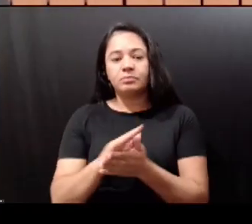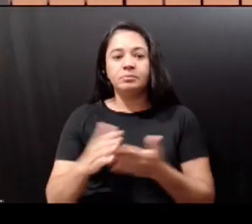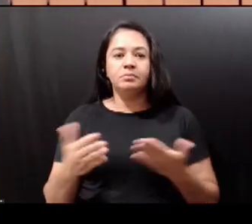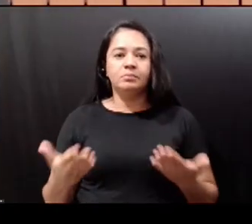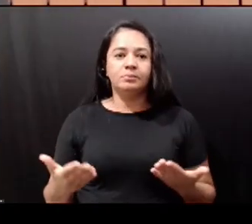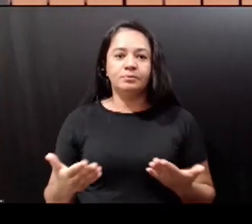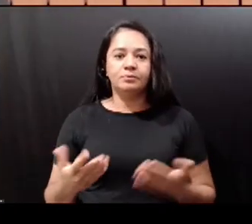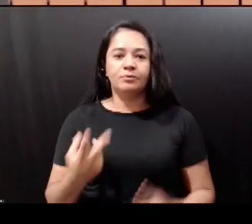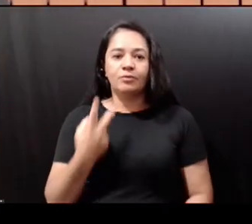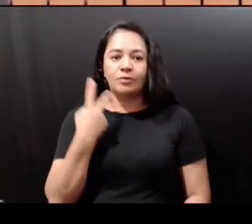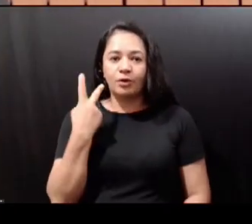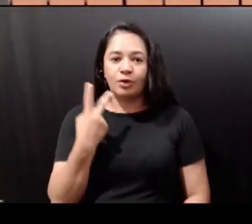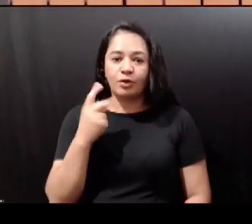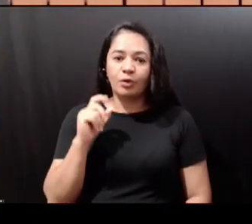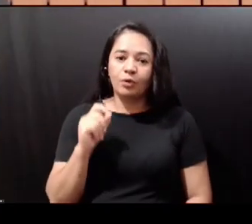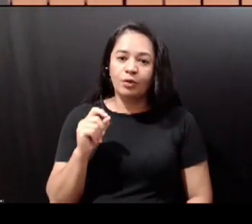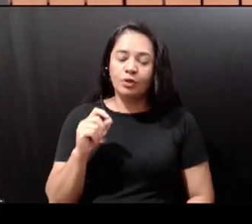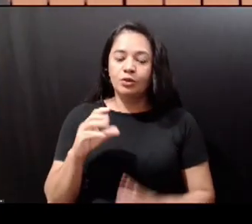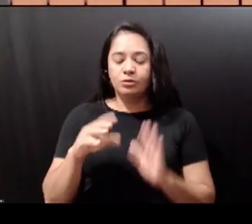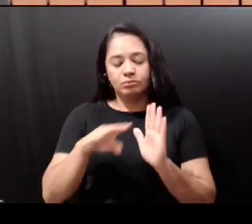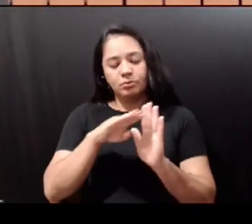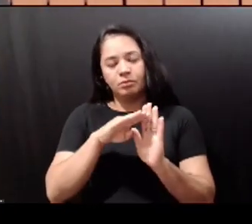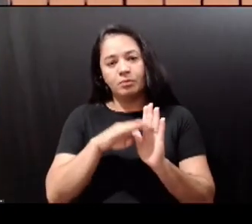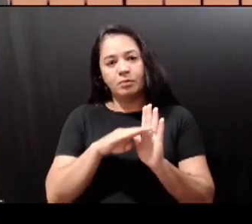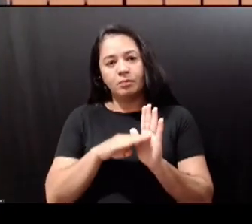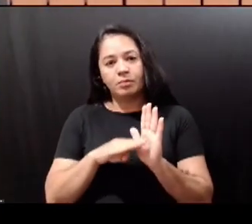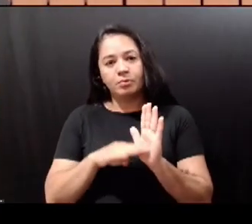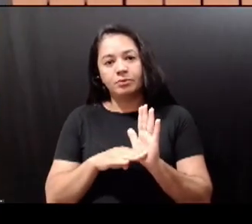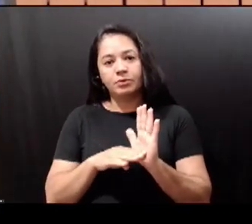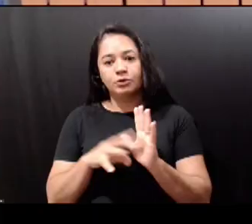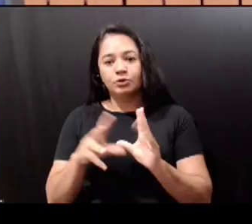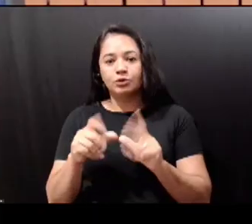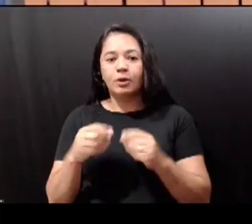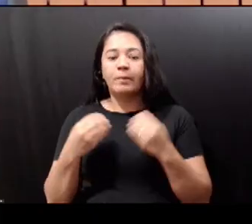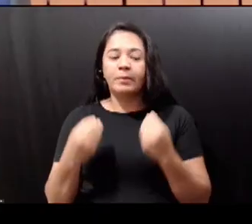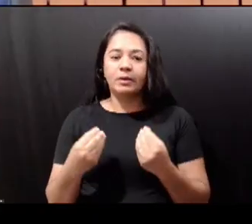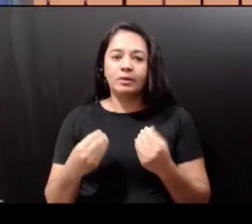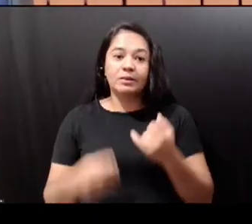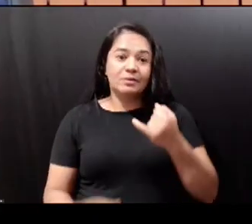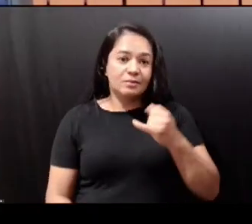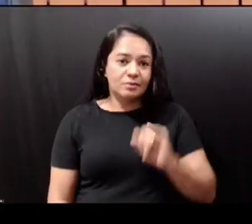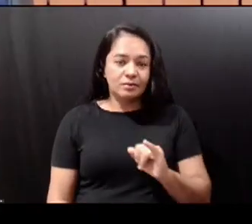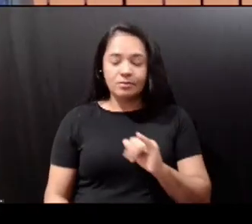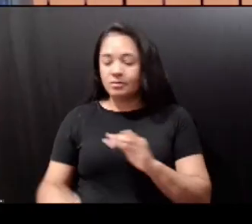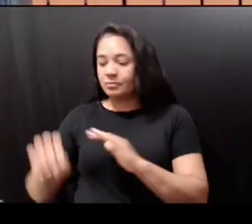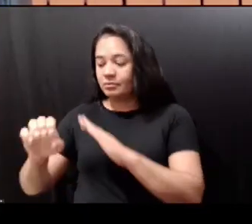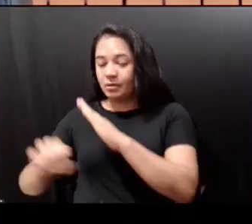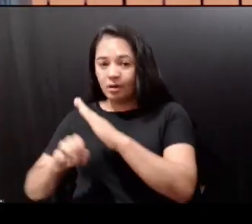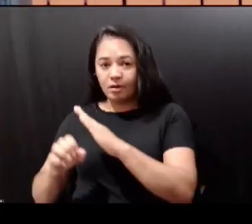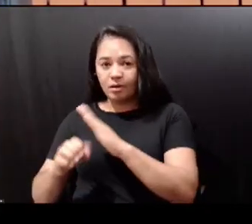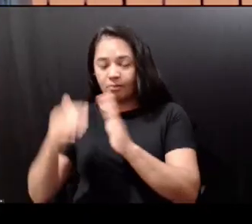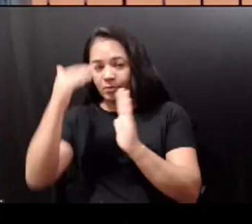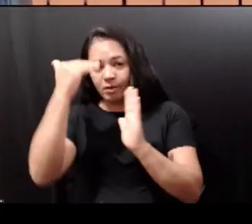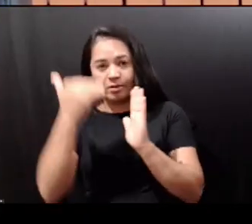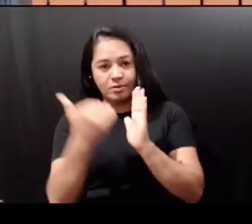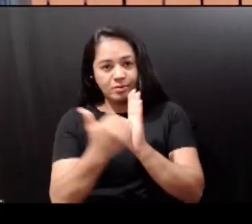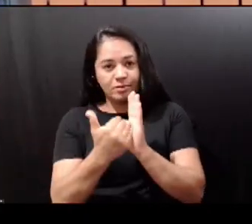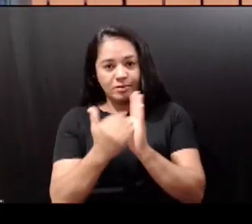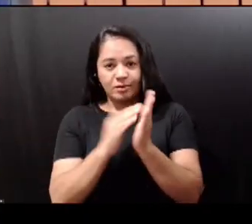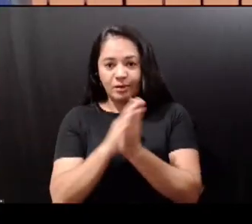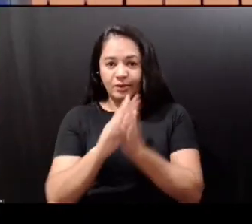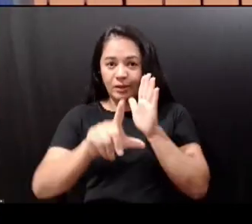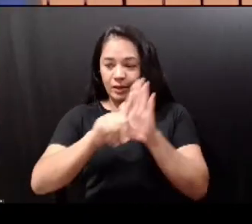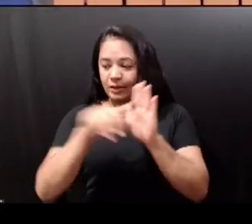teve todos os critérios colocando aqui para que, se a empresa não cumpra a lei, será